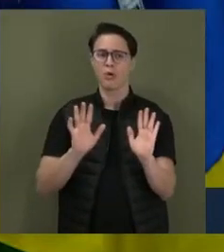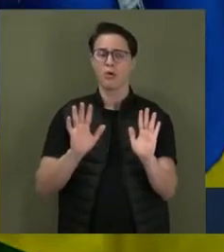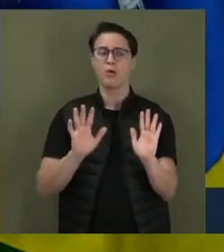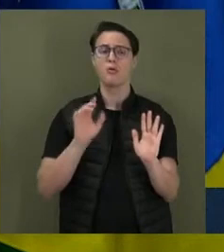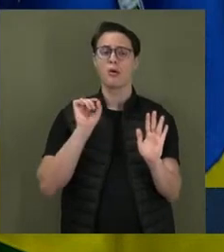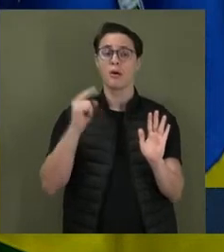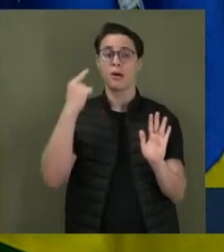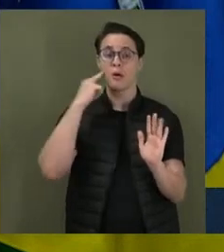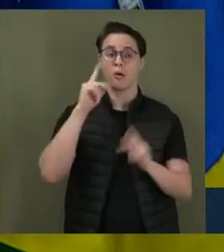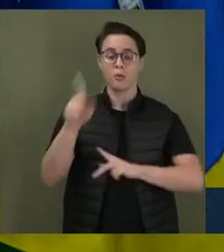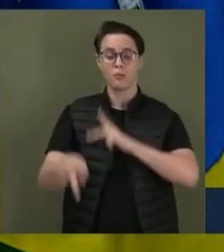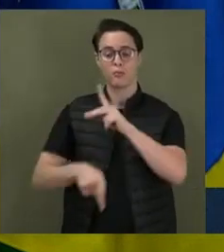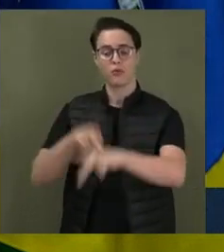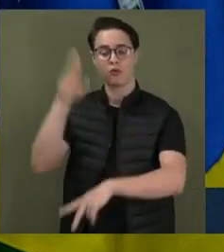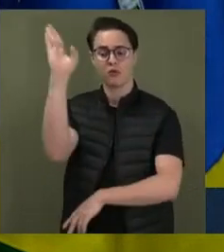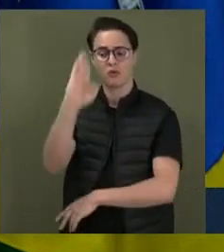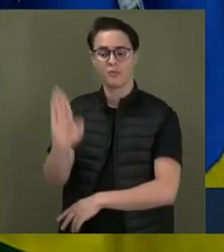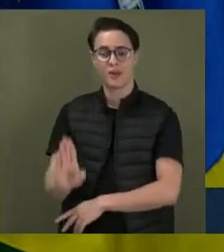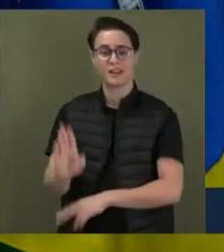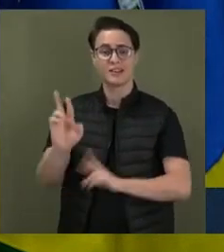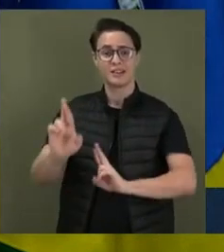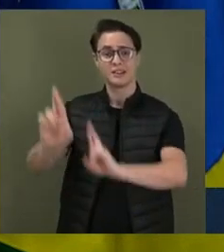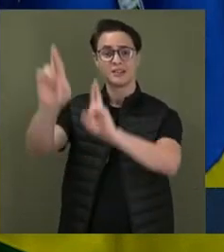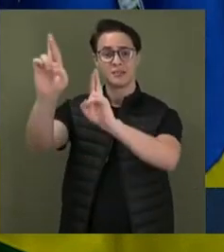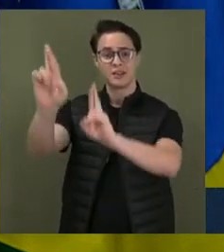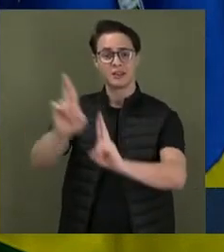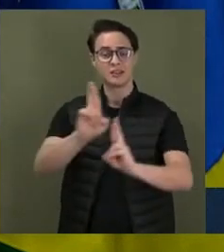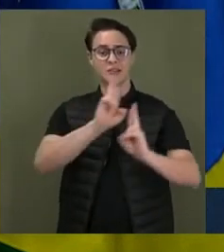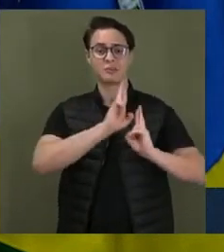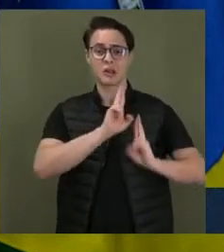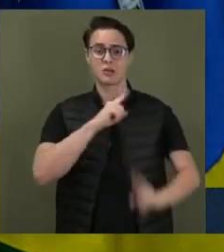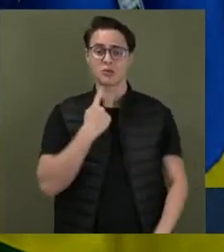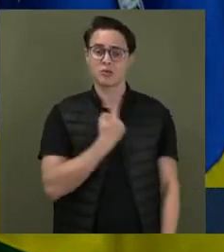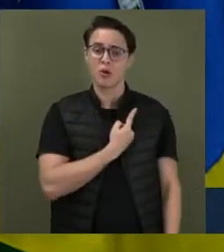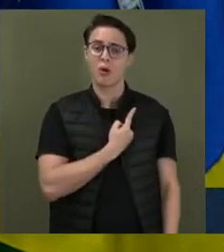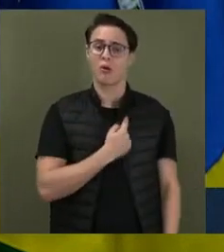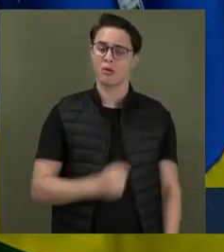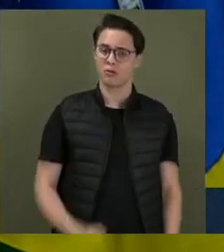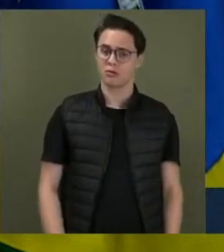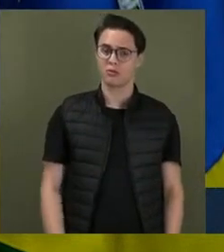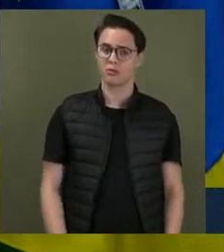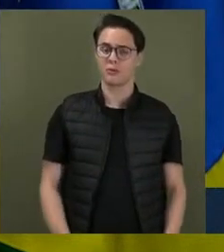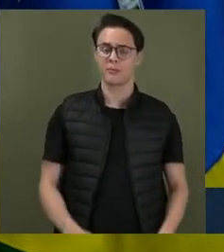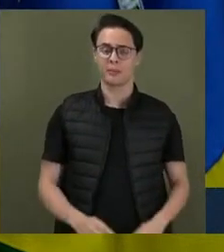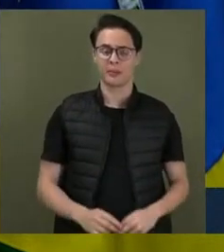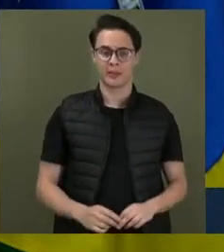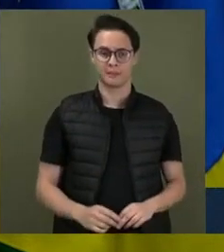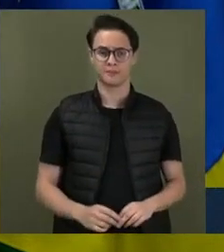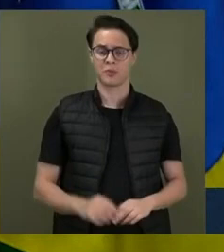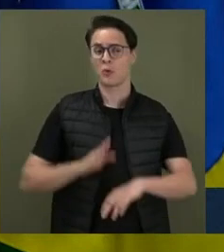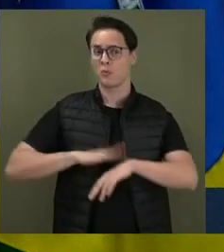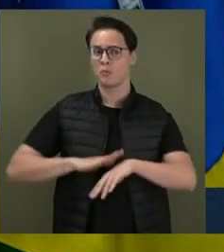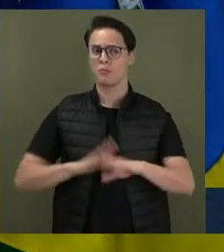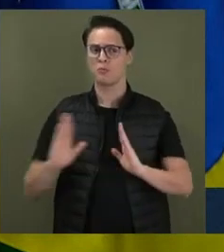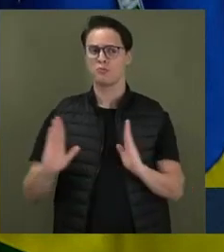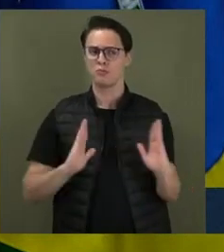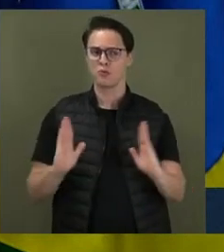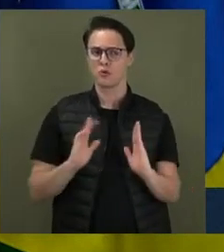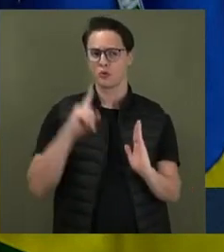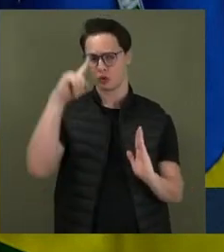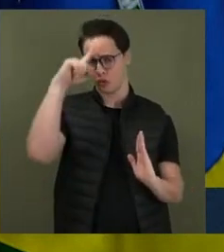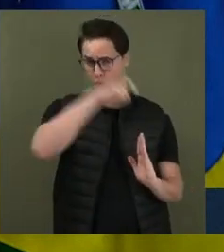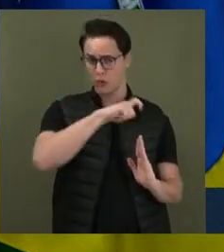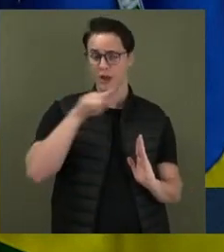as suas esperanças para que seja de fato retomada a normalidade democrática. E nesse momento difícil vivenciado por nossa